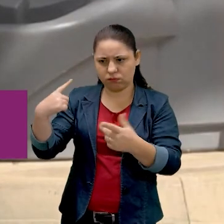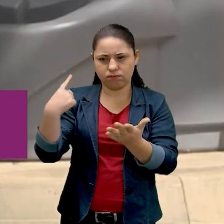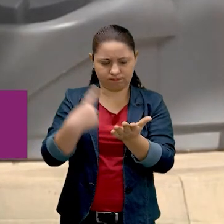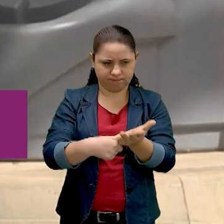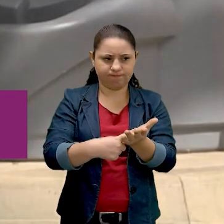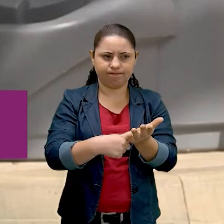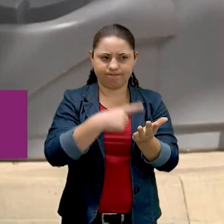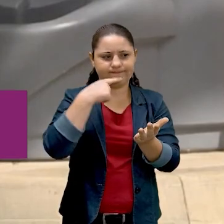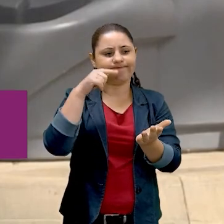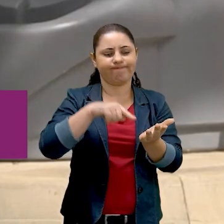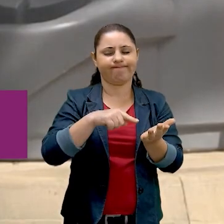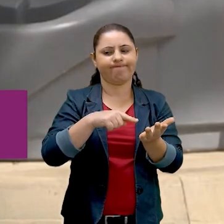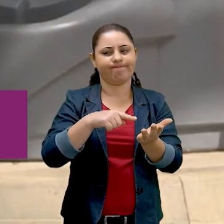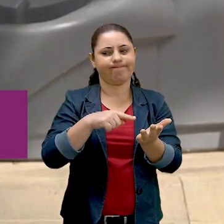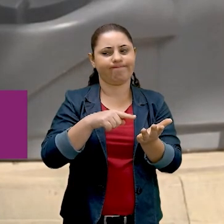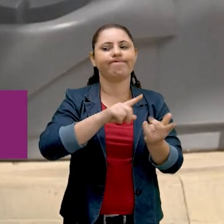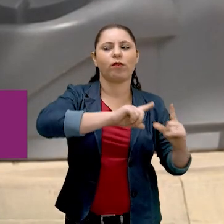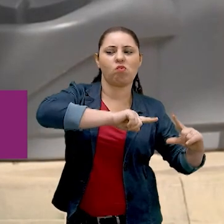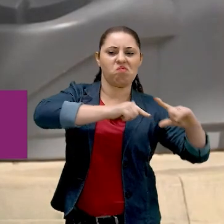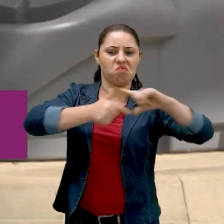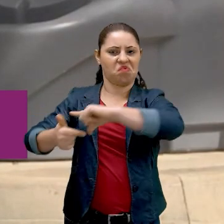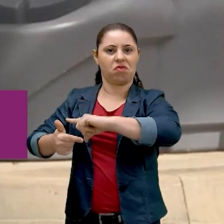com a Rússia ainda? Isso é muito...